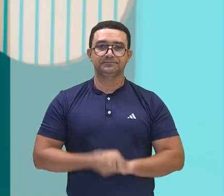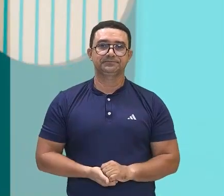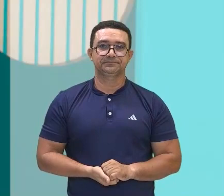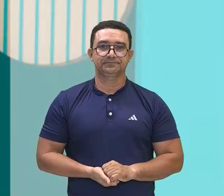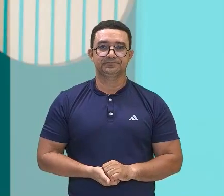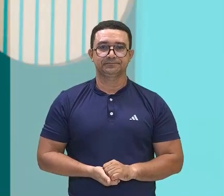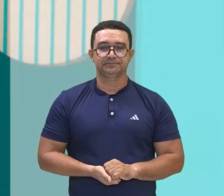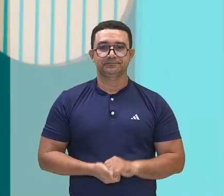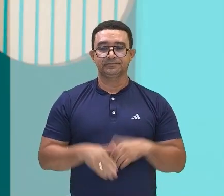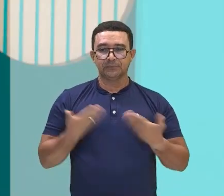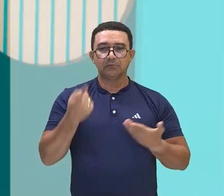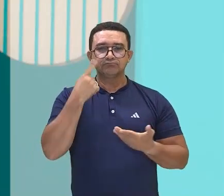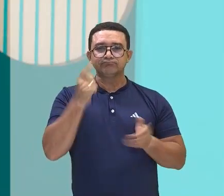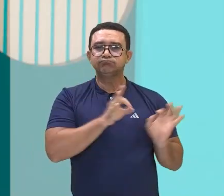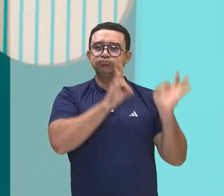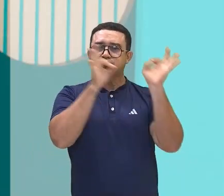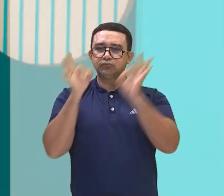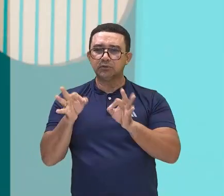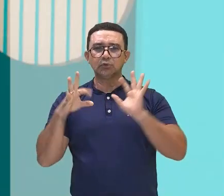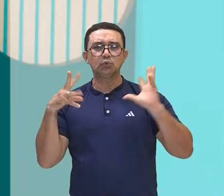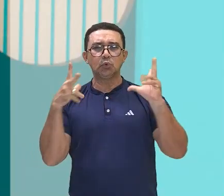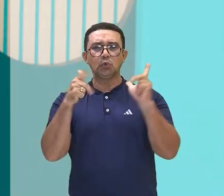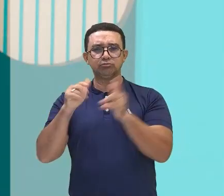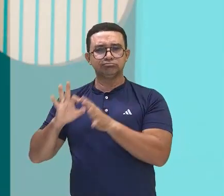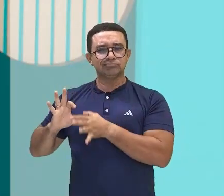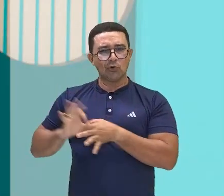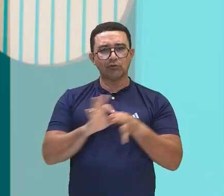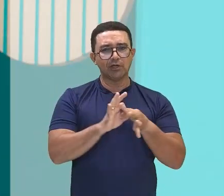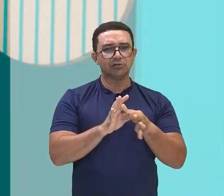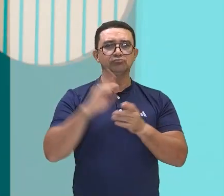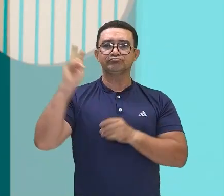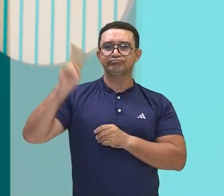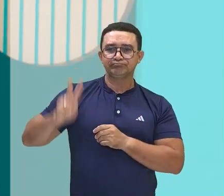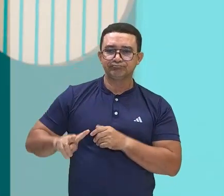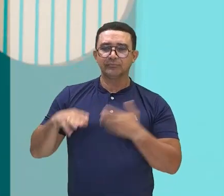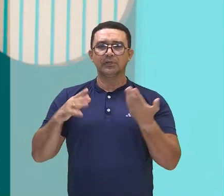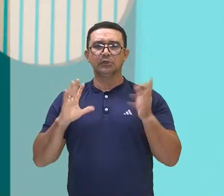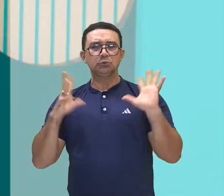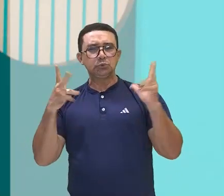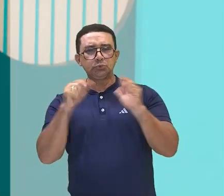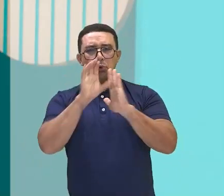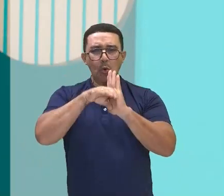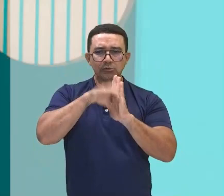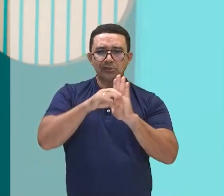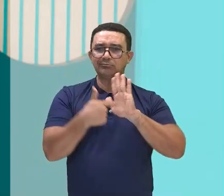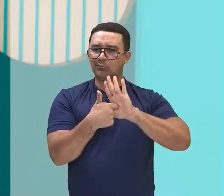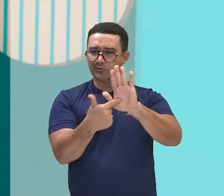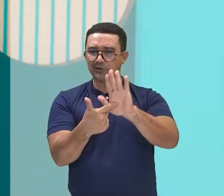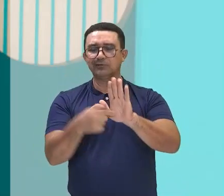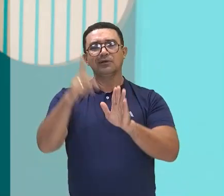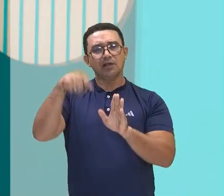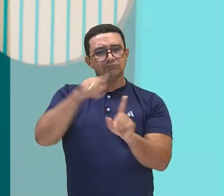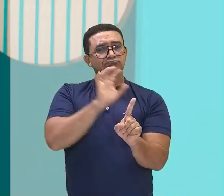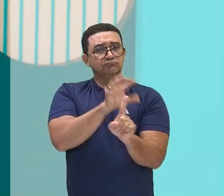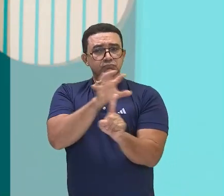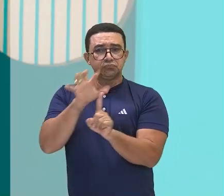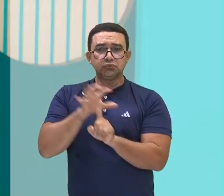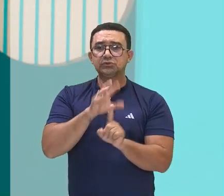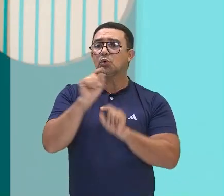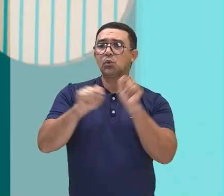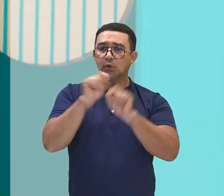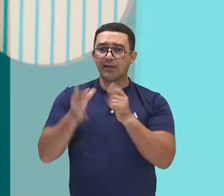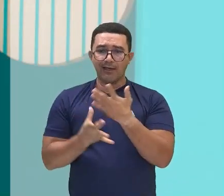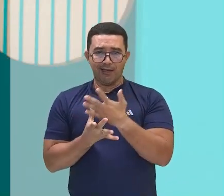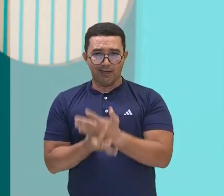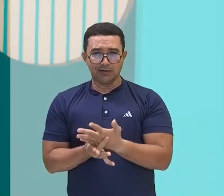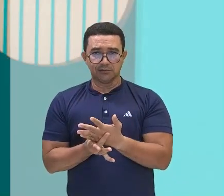Então, gente, como vocês viram aí, todo esse contexto histórico, todos esses conceitos apresentados vão influenciar a questão do realismo.